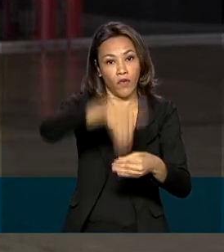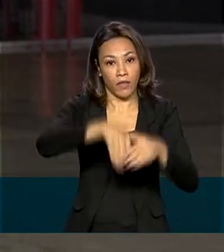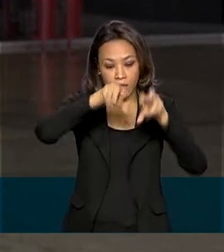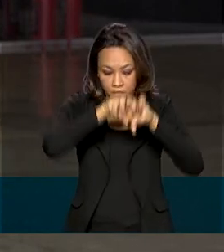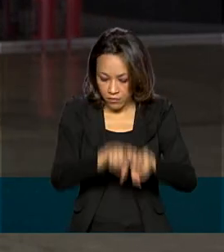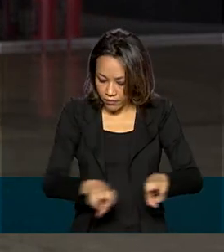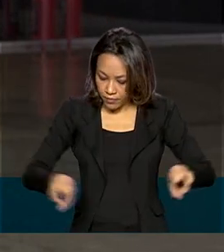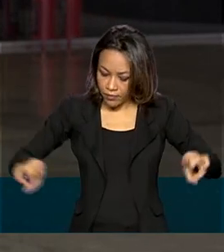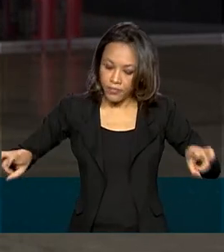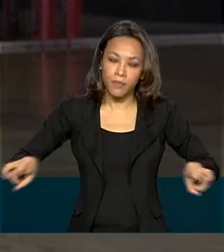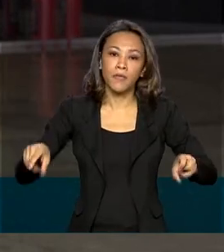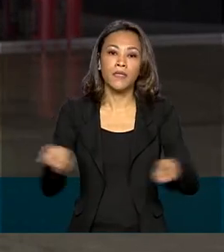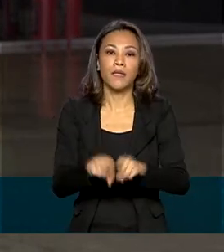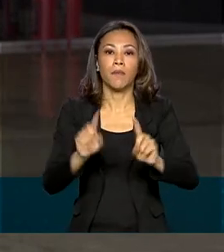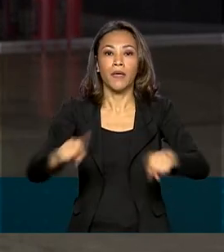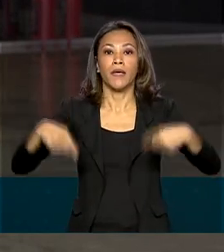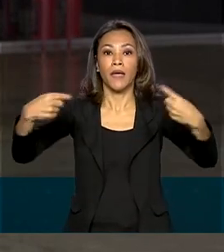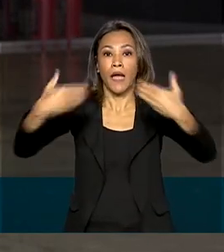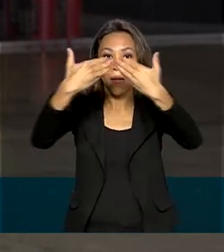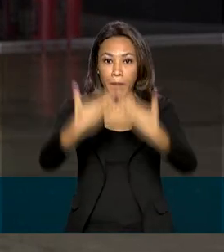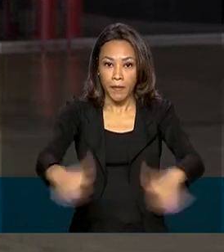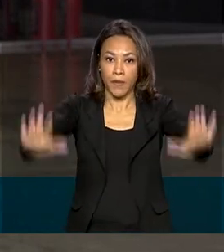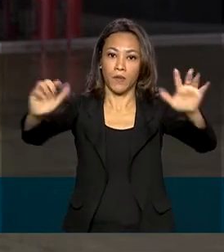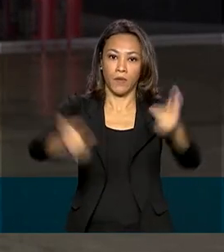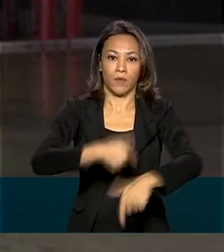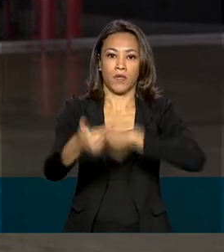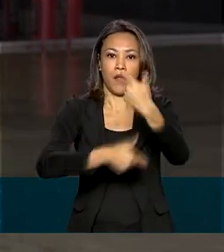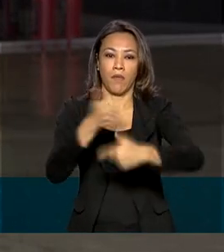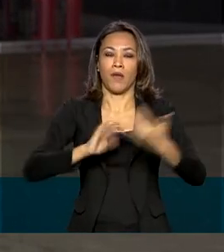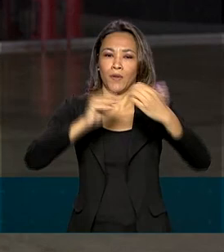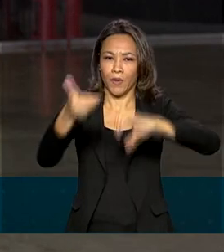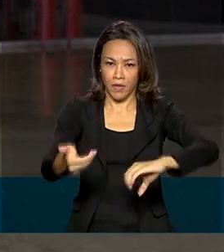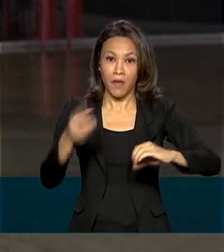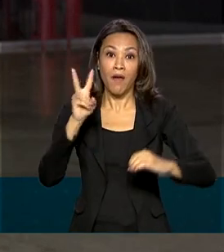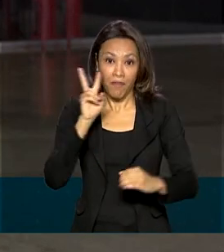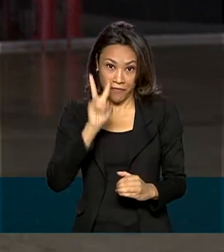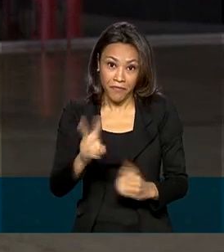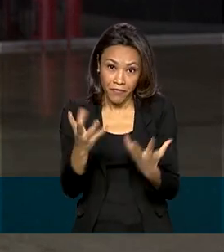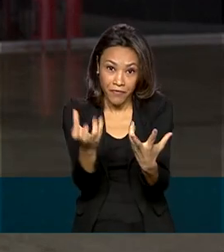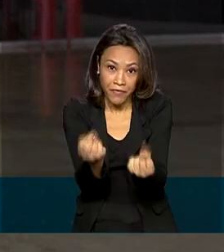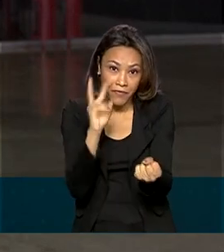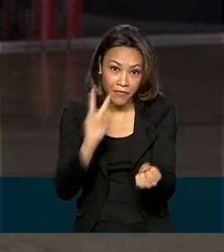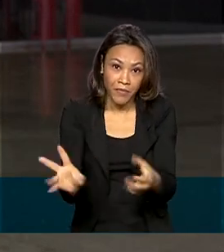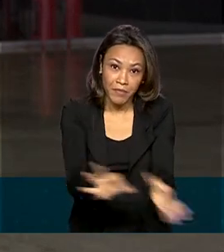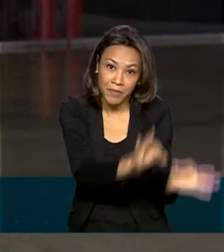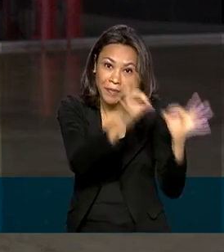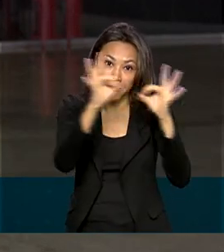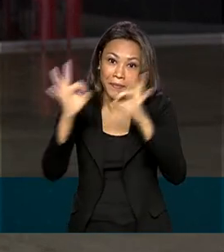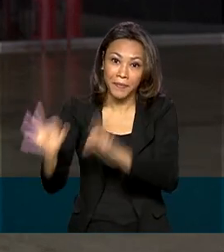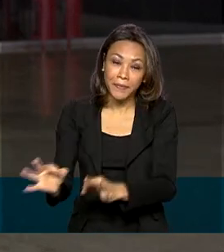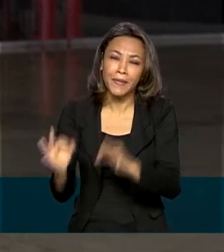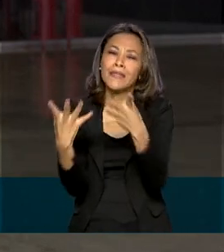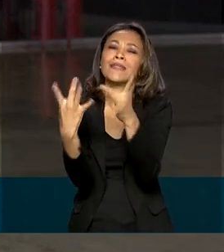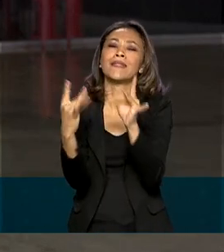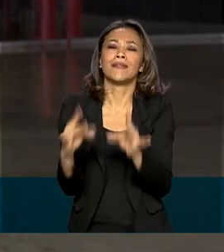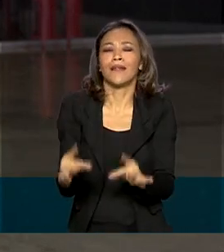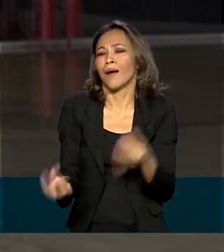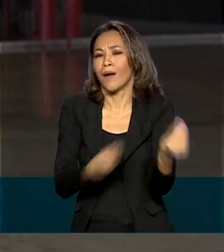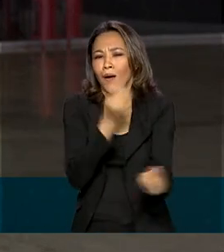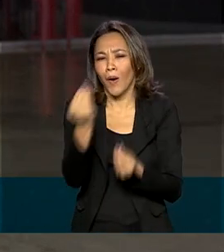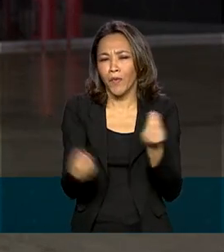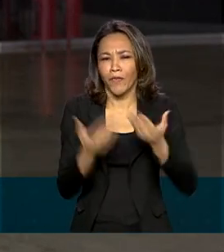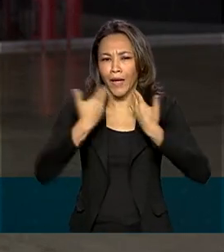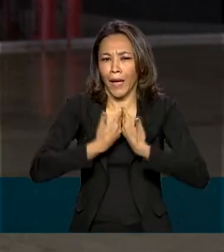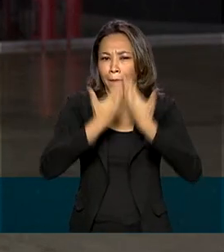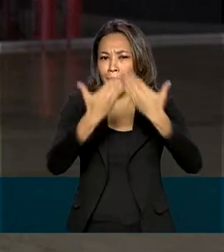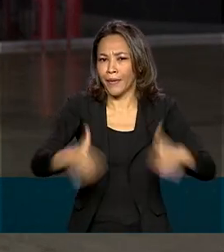e também essa abertura dos trabalhos no congresso e nós vamos conferir agora na reportagem Oi Karen mais detalhes de como foi